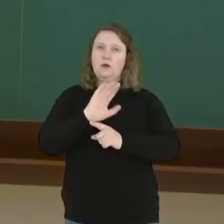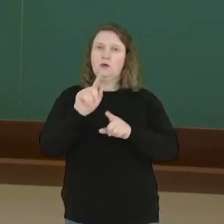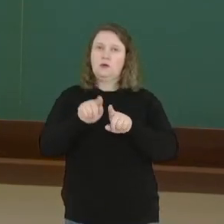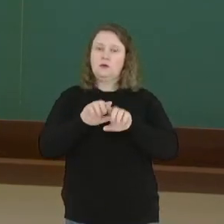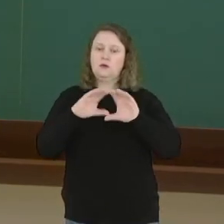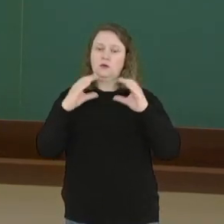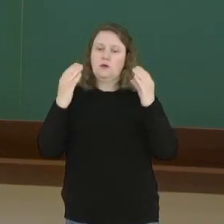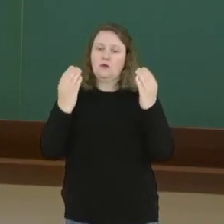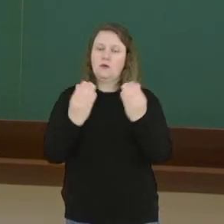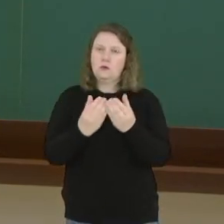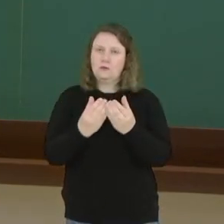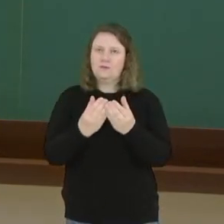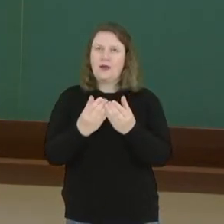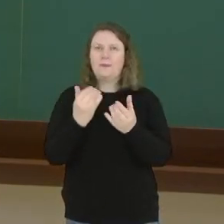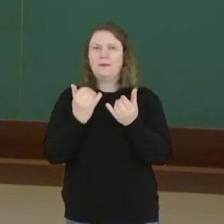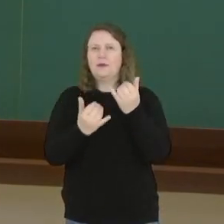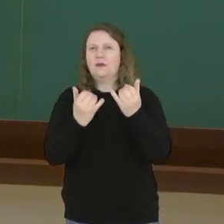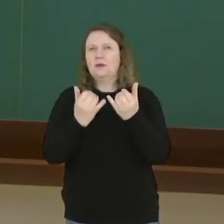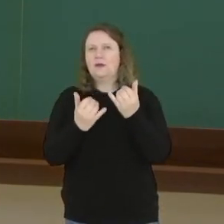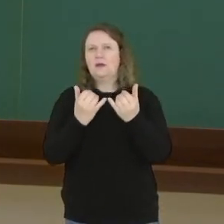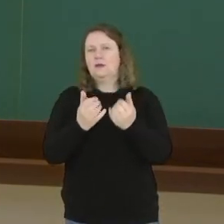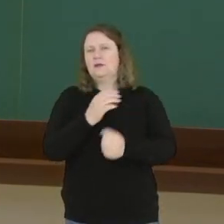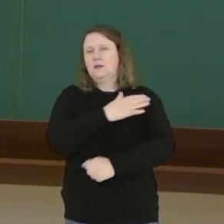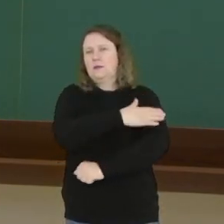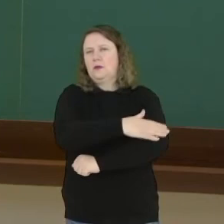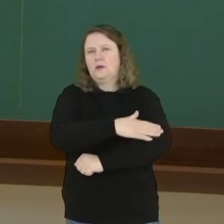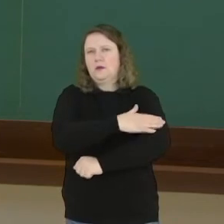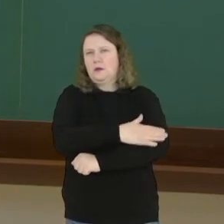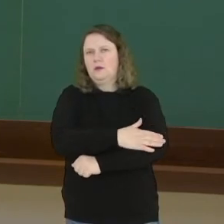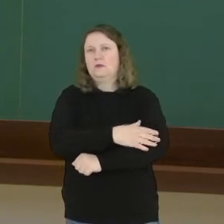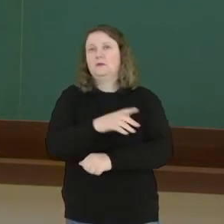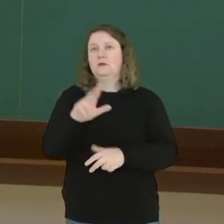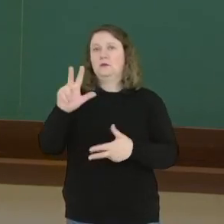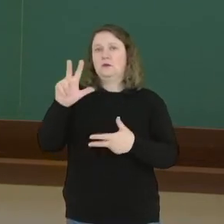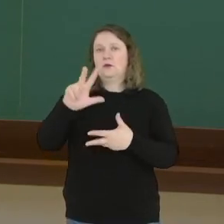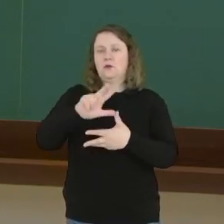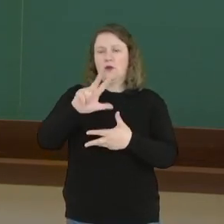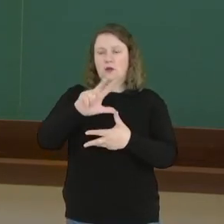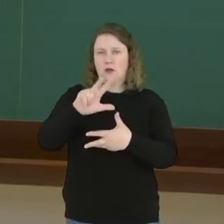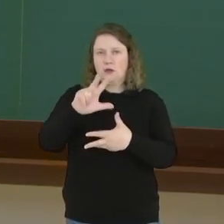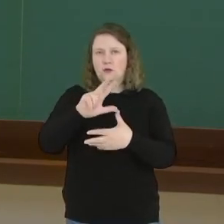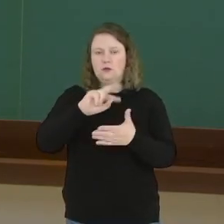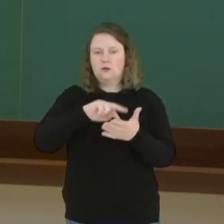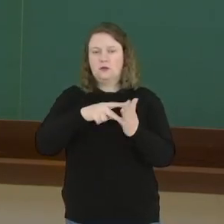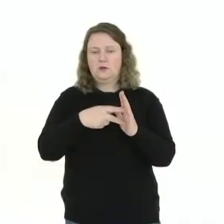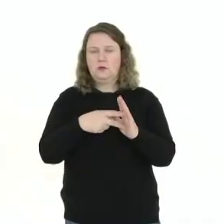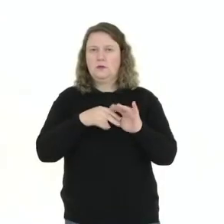Roma tinha muitos fóruns, que em latim significa mercado, onde estavam os principais